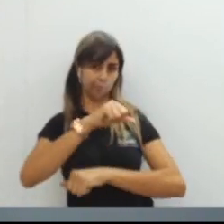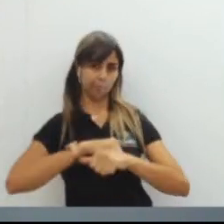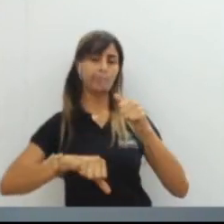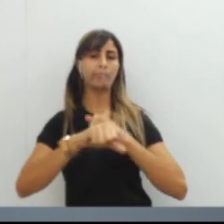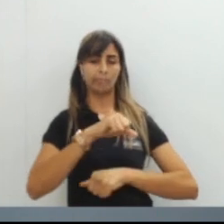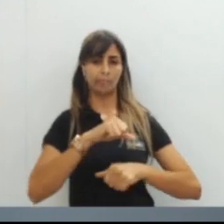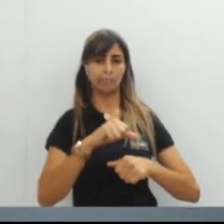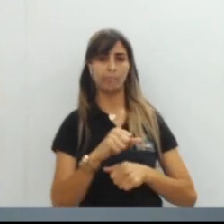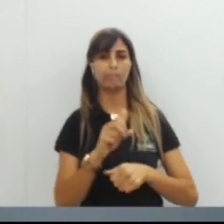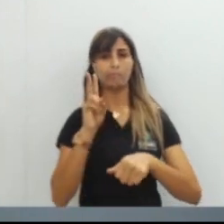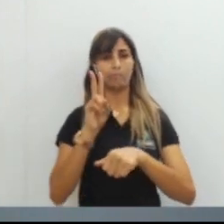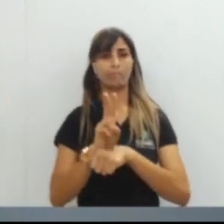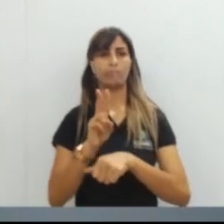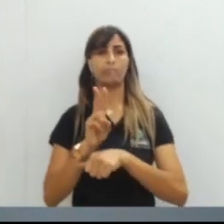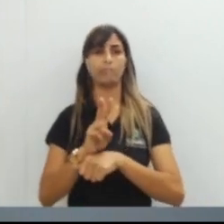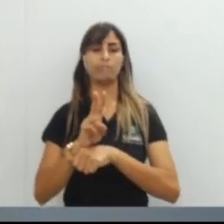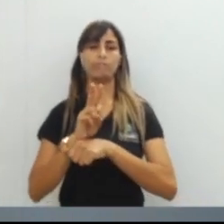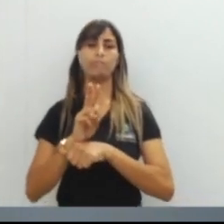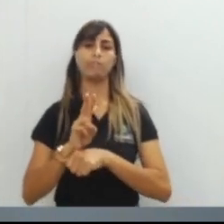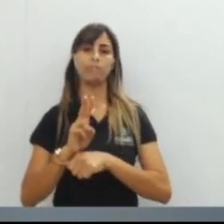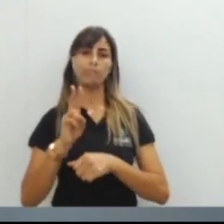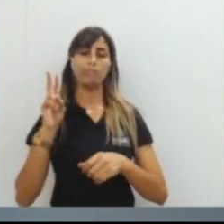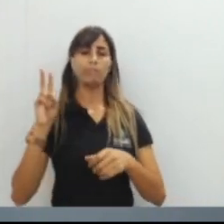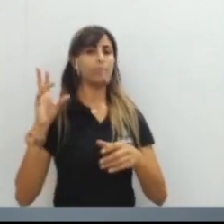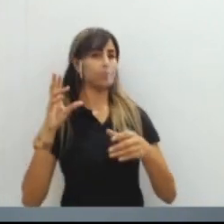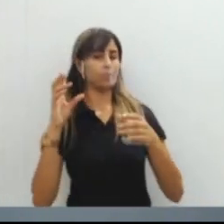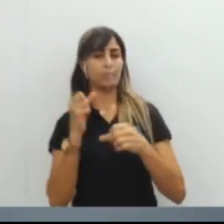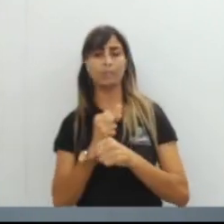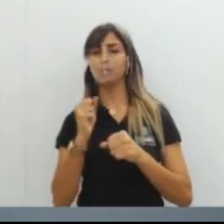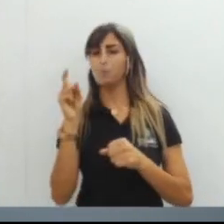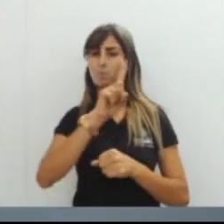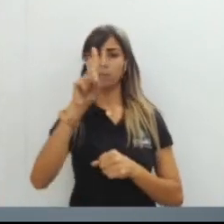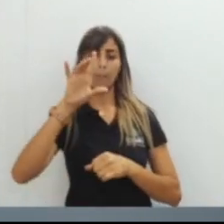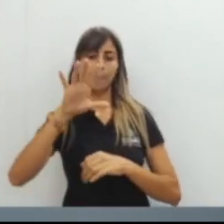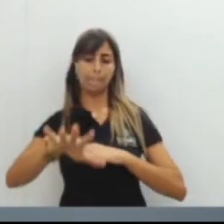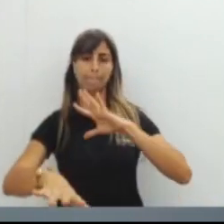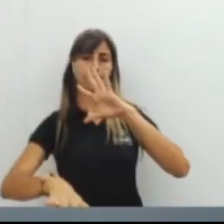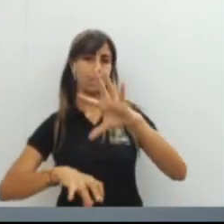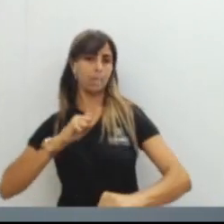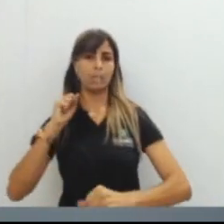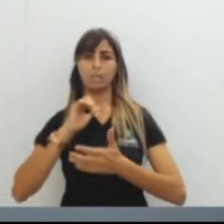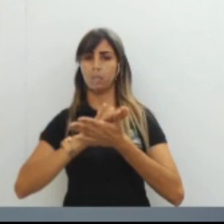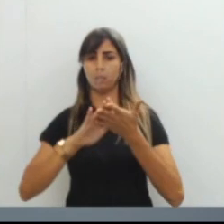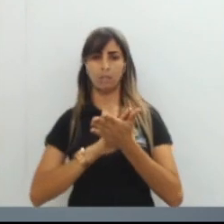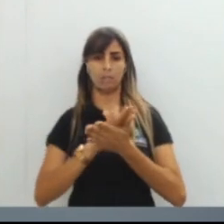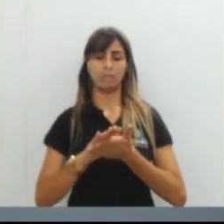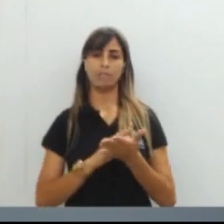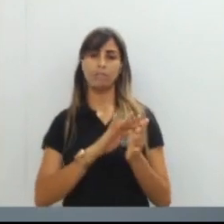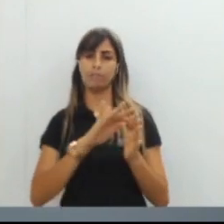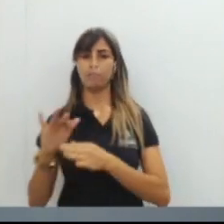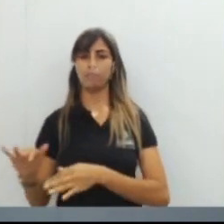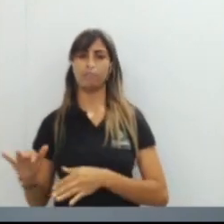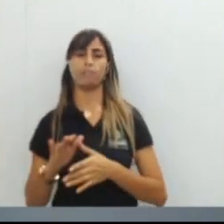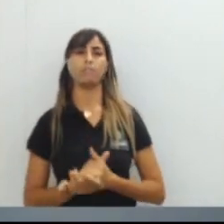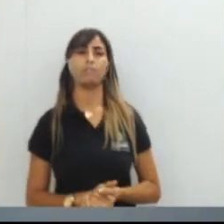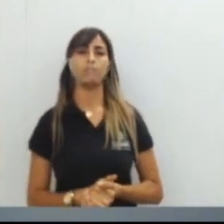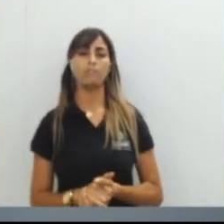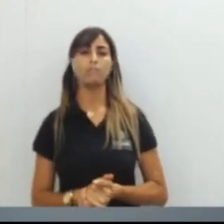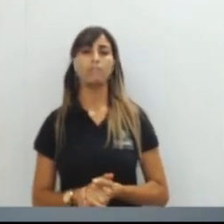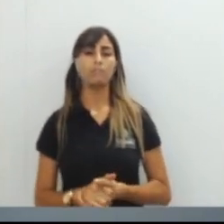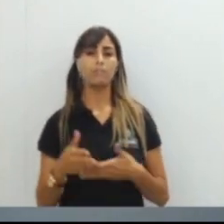mexer. E proteção integral você não pode mexer de jeito nenhum. Beleza? Então vamos lá, vamos continuar. Aí a gente vai